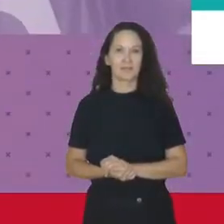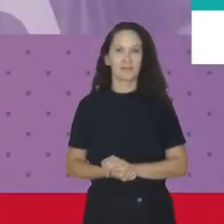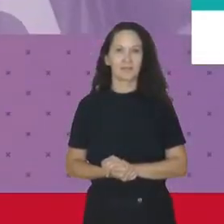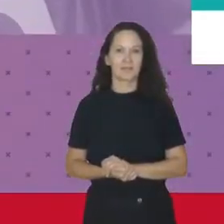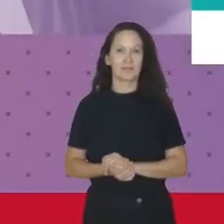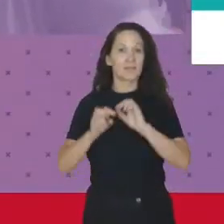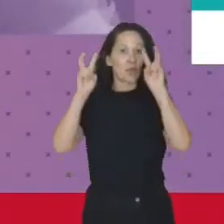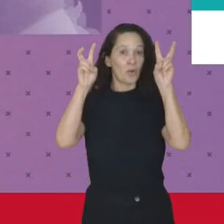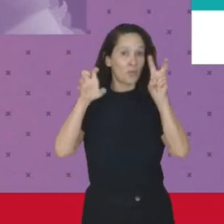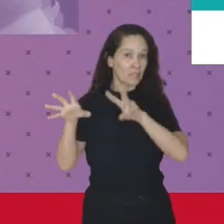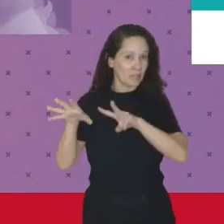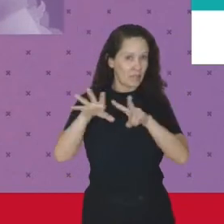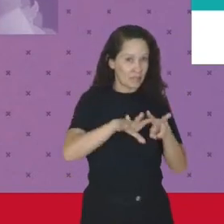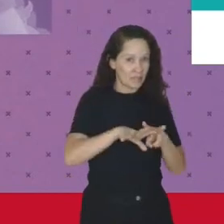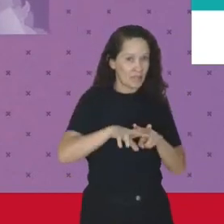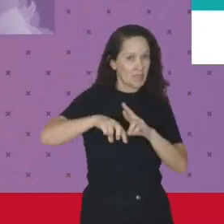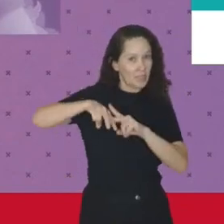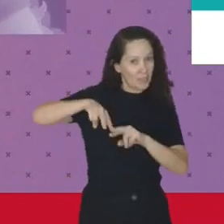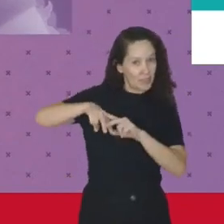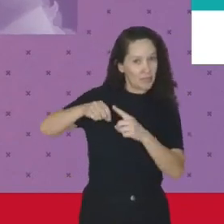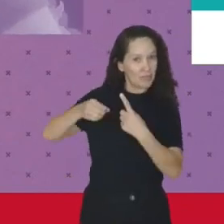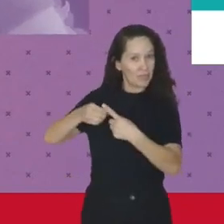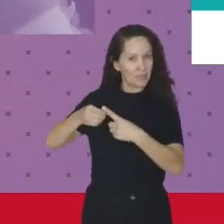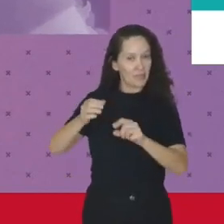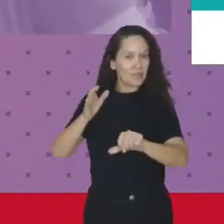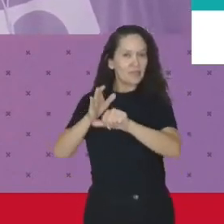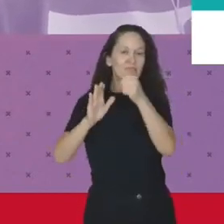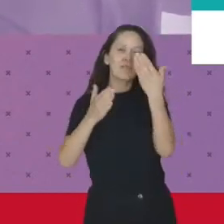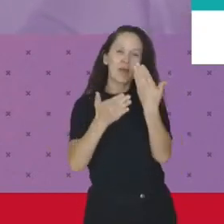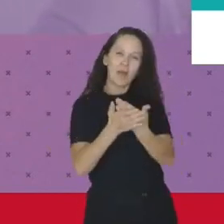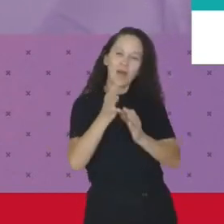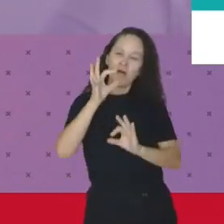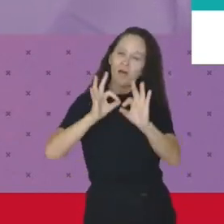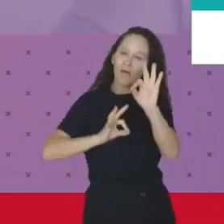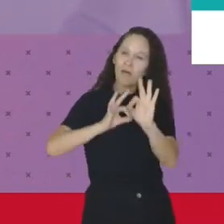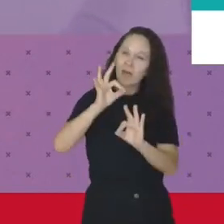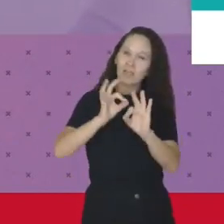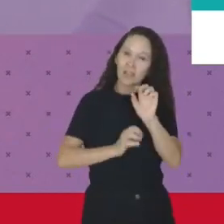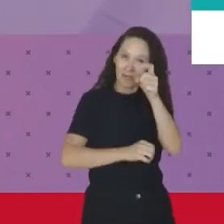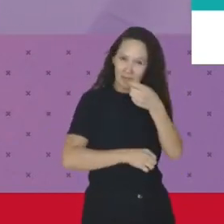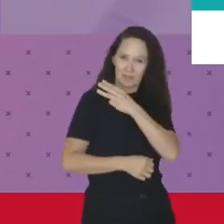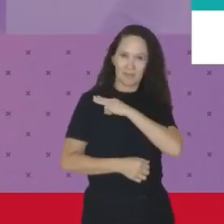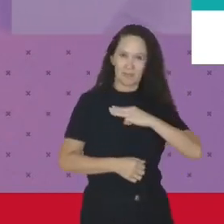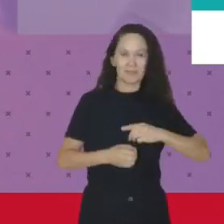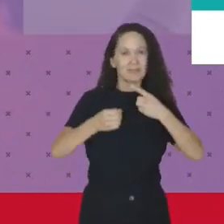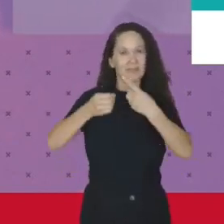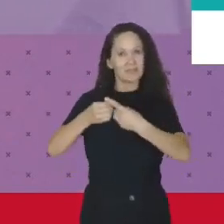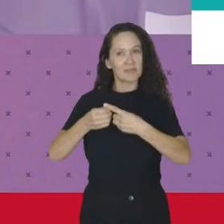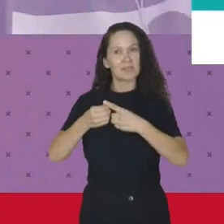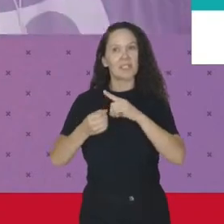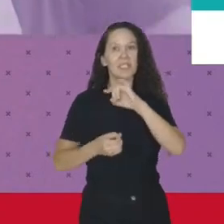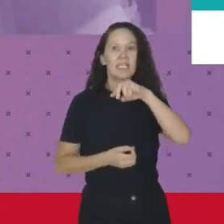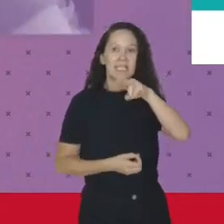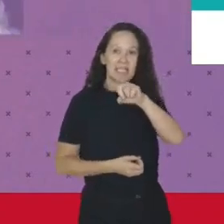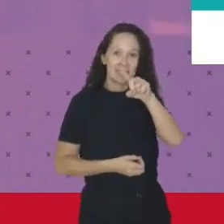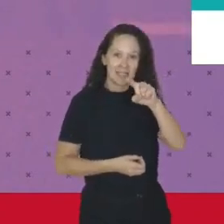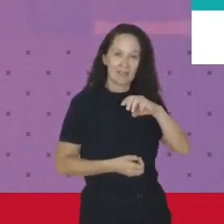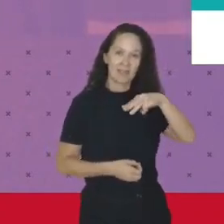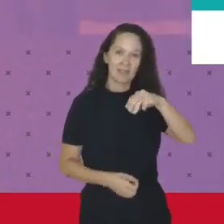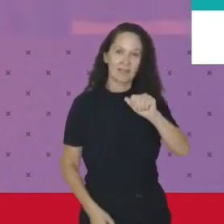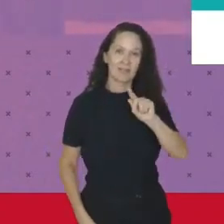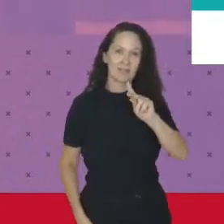O tema desta semana é Gênero e Cidade. A primeira aula foi preparada pela ex-ministra das Cidades, Inês Magalhães.